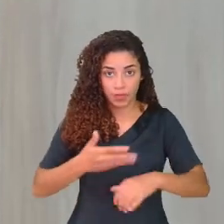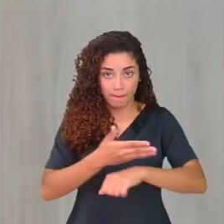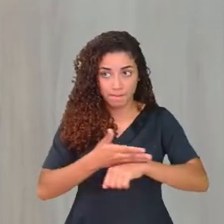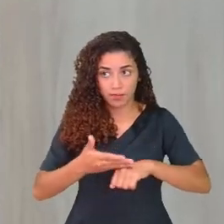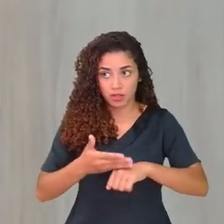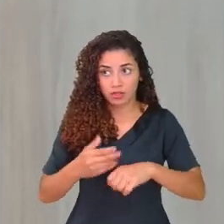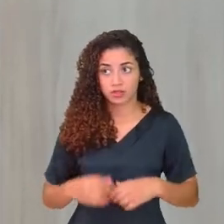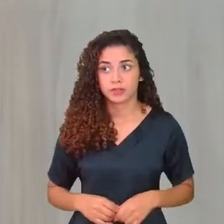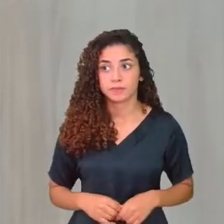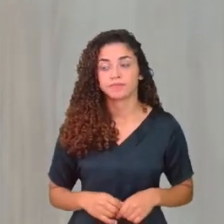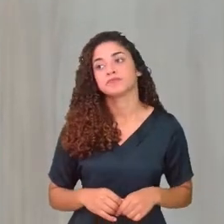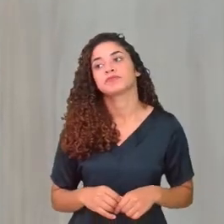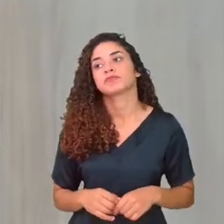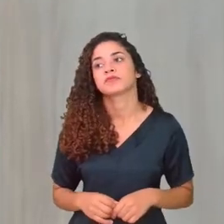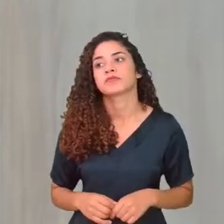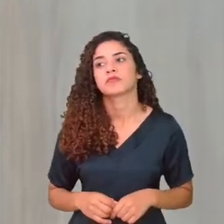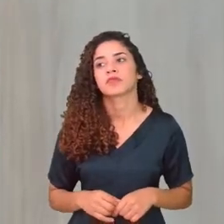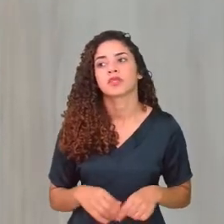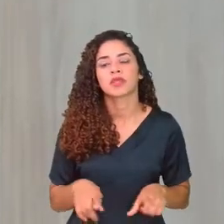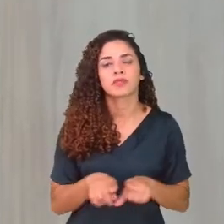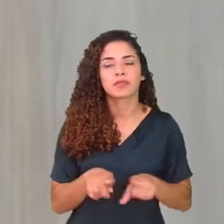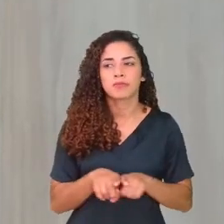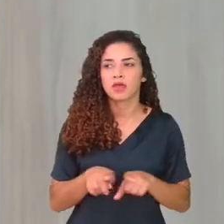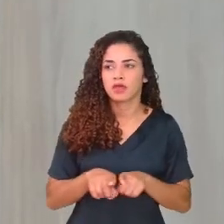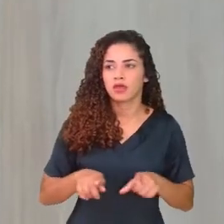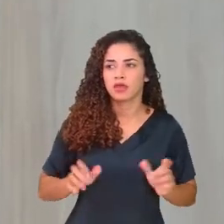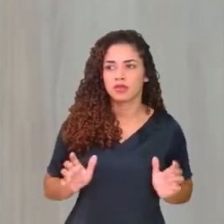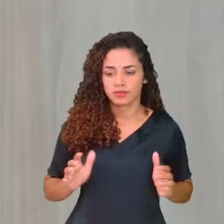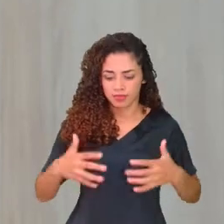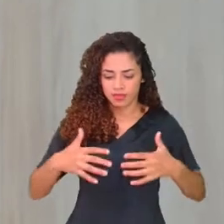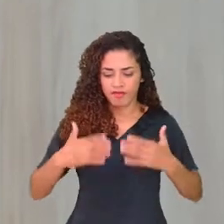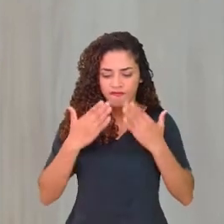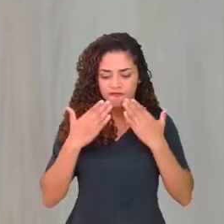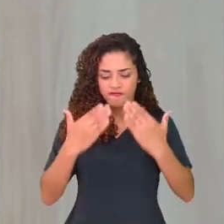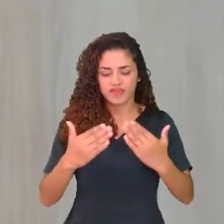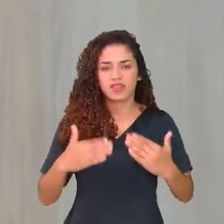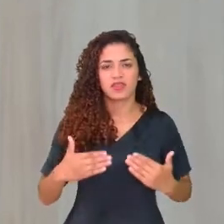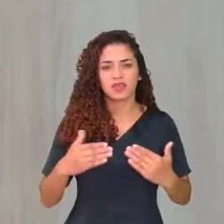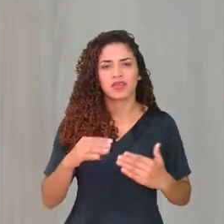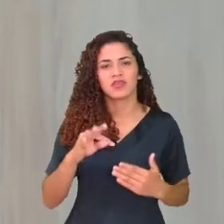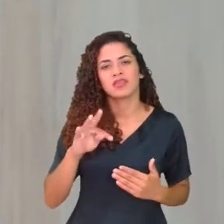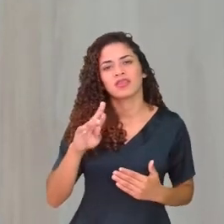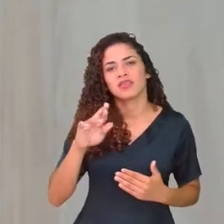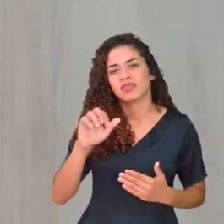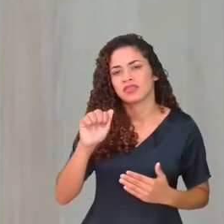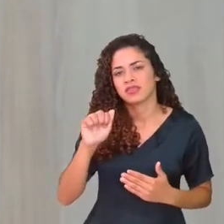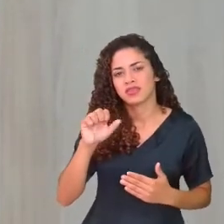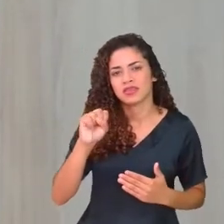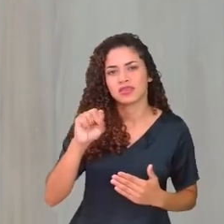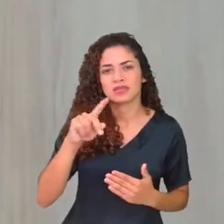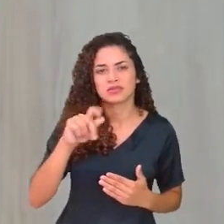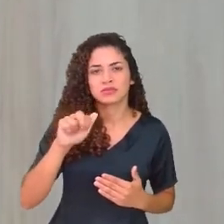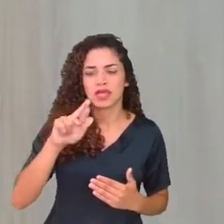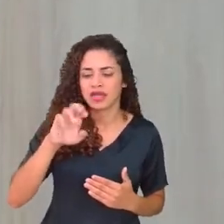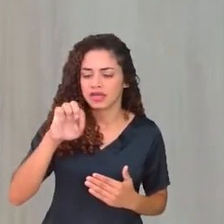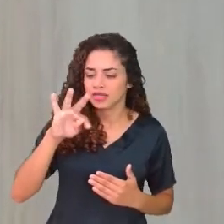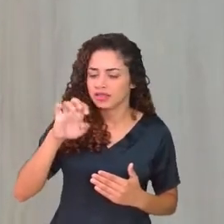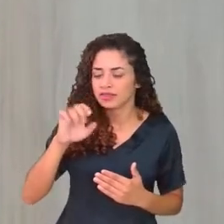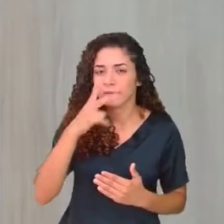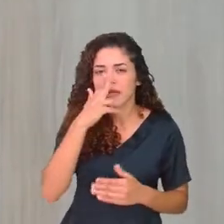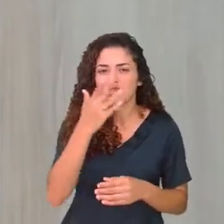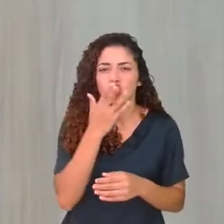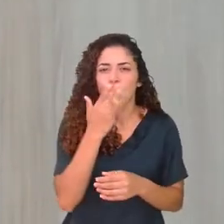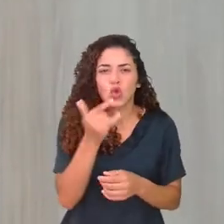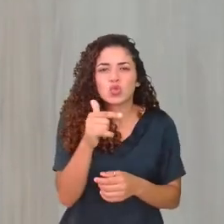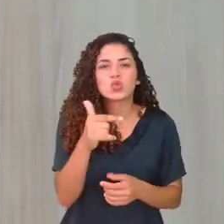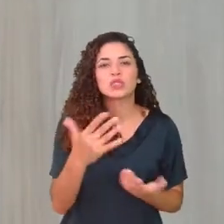Até leitosa, e uma parte aqui transparente. Não sei se vocês dá para ver assim, uma diferença de cor. Então, essa parte